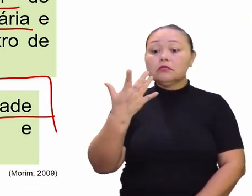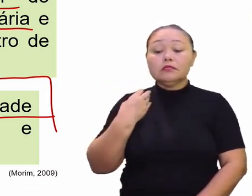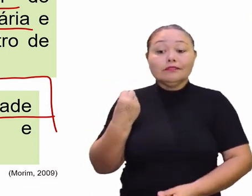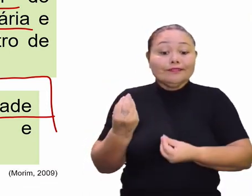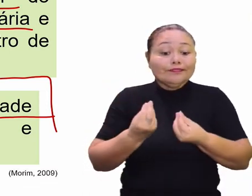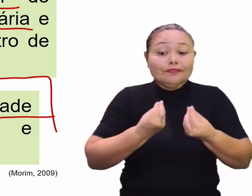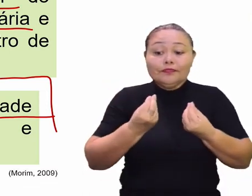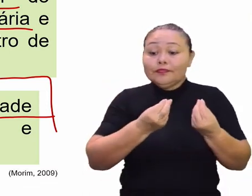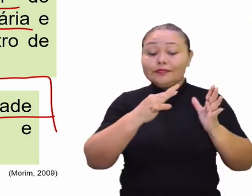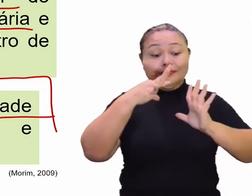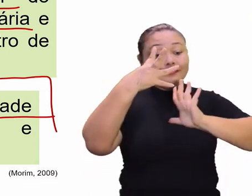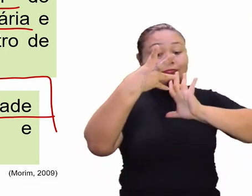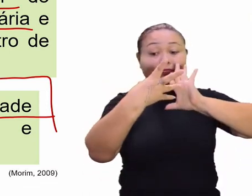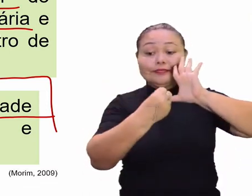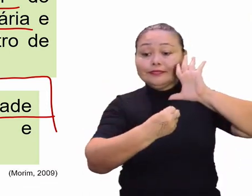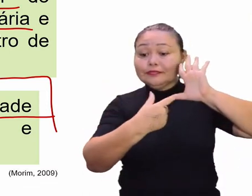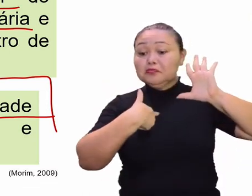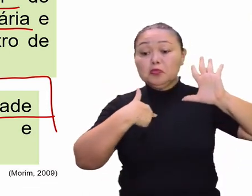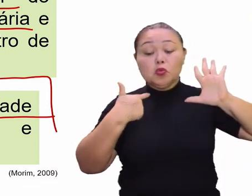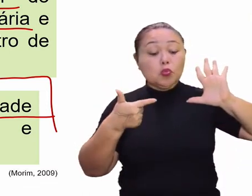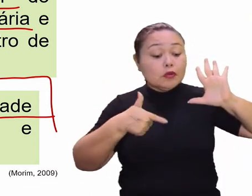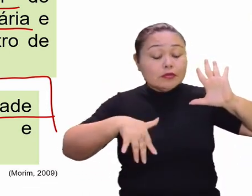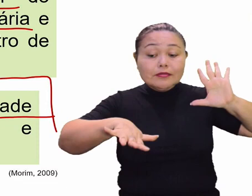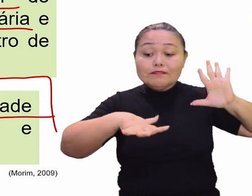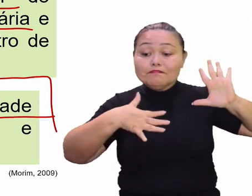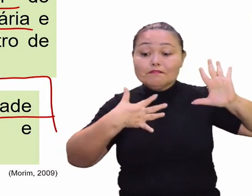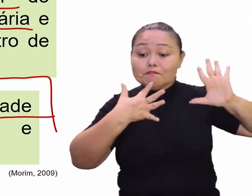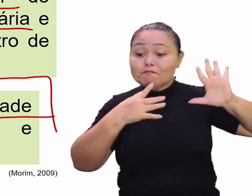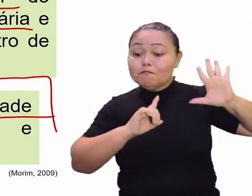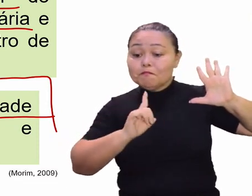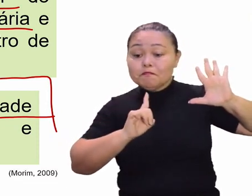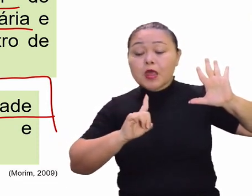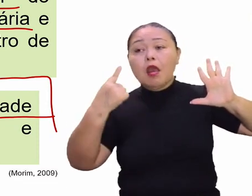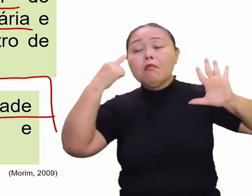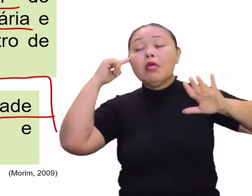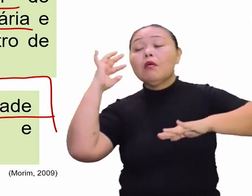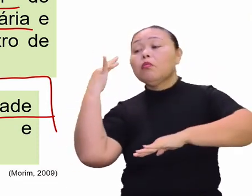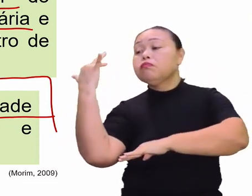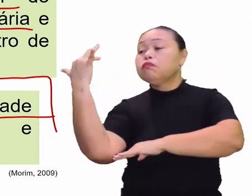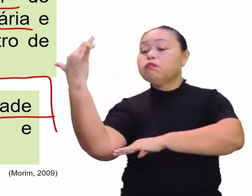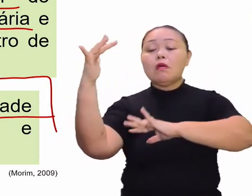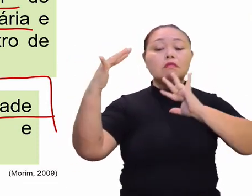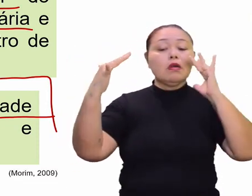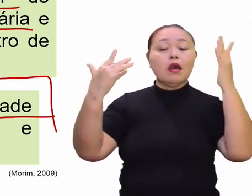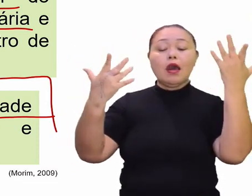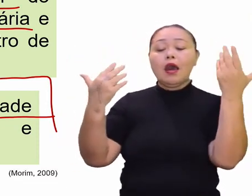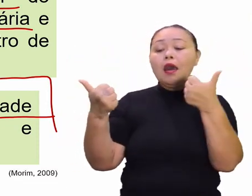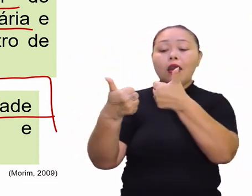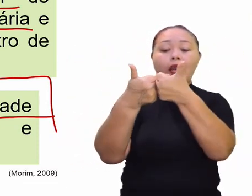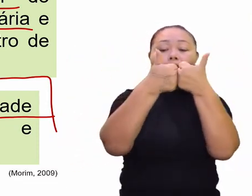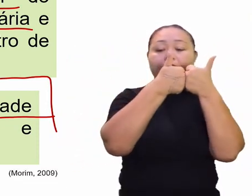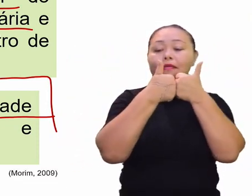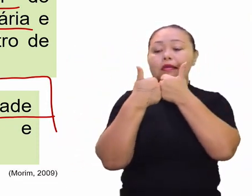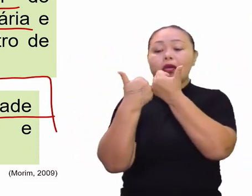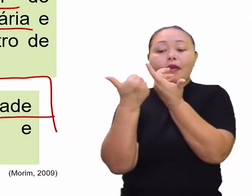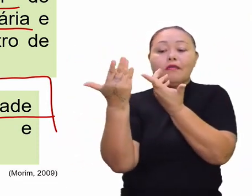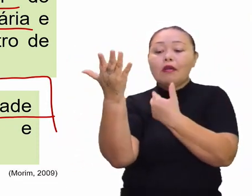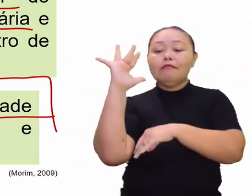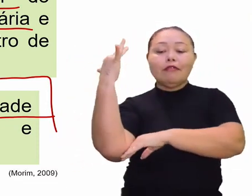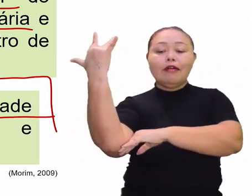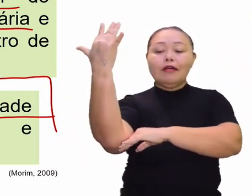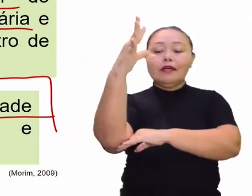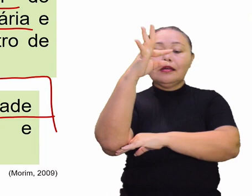ambientalizados com a Amazônia. Eles pensavam que era uma floresta próxima do que era a floresta temperada